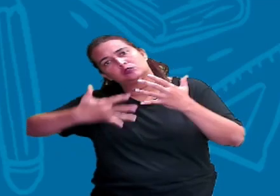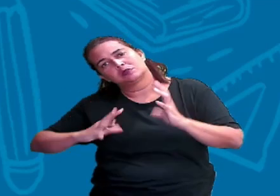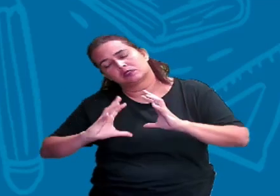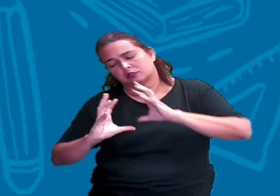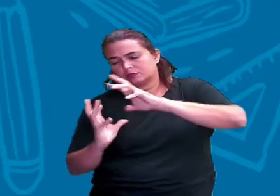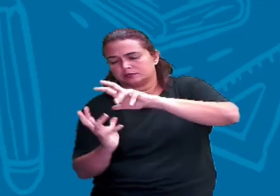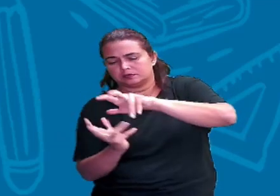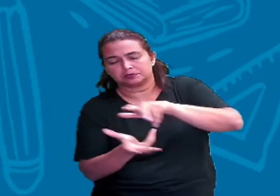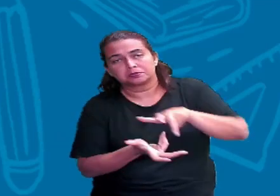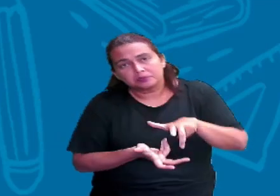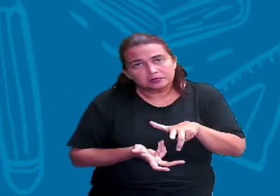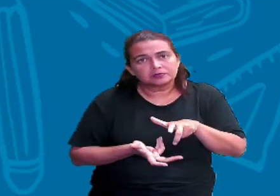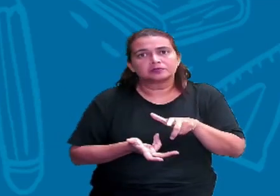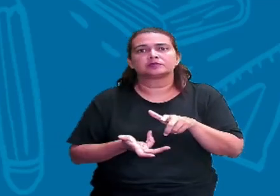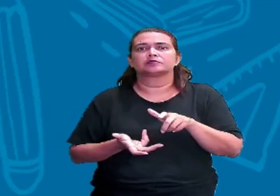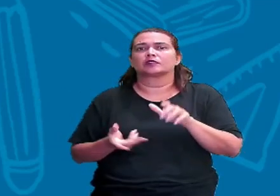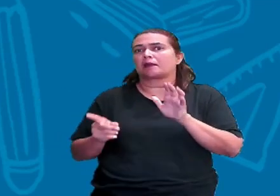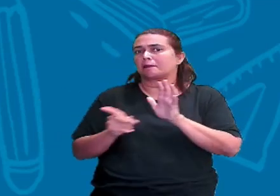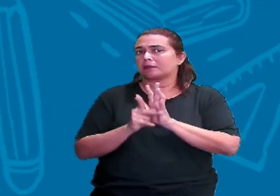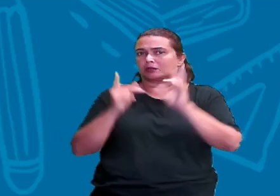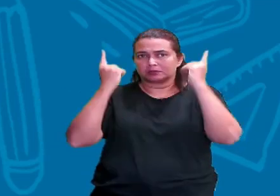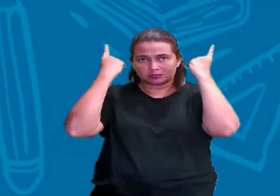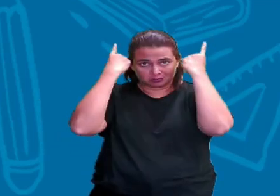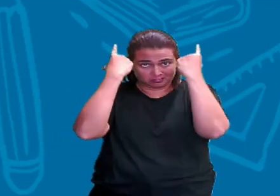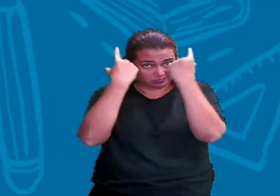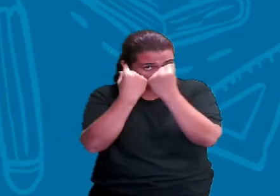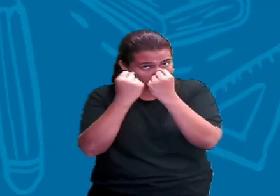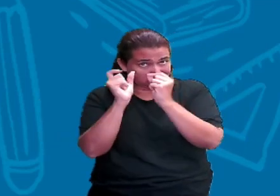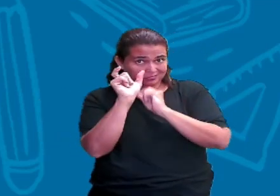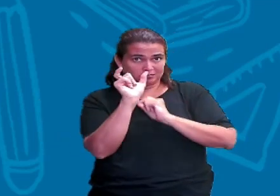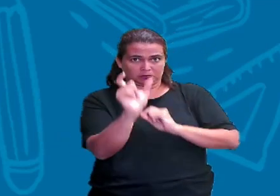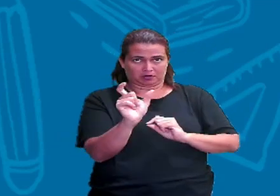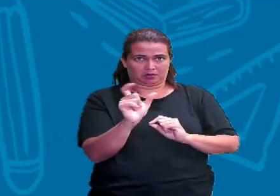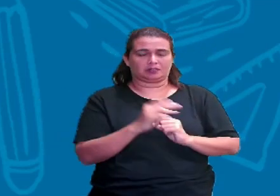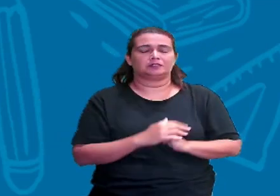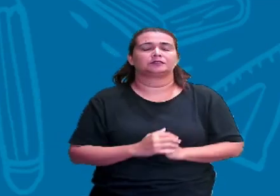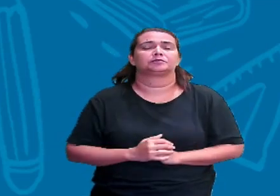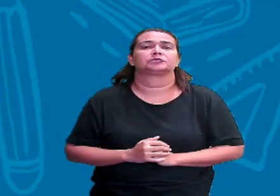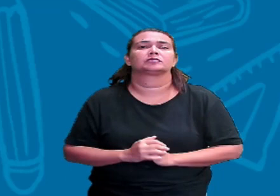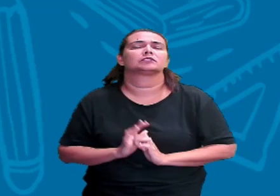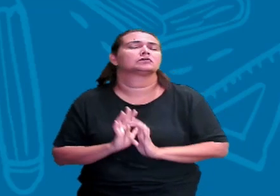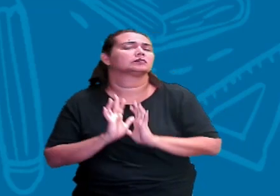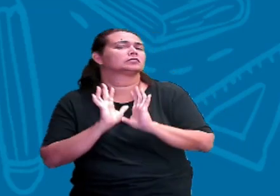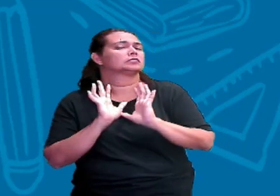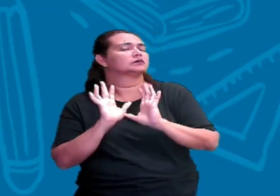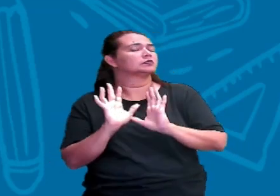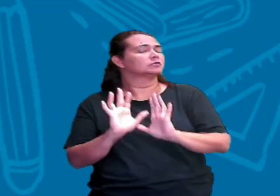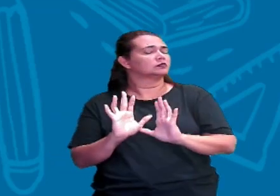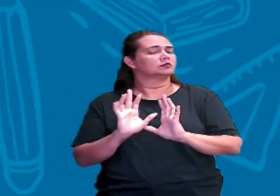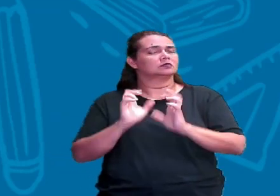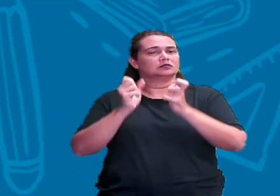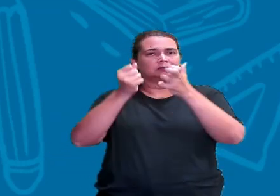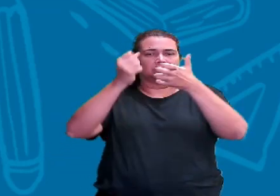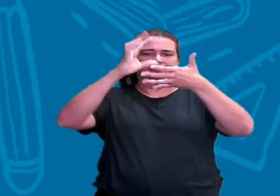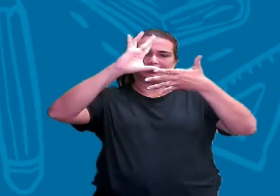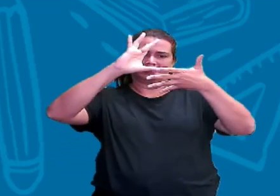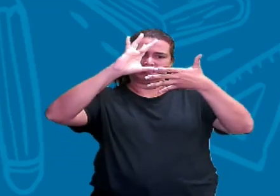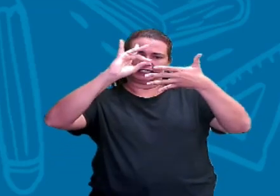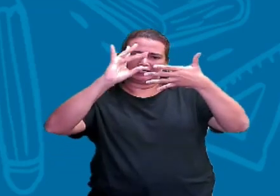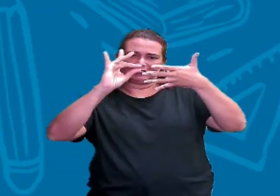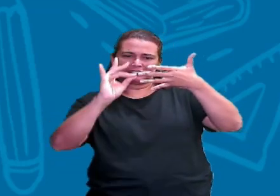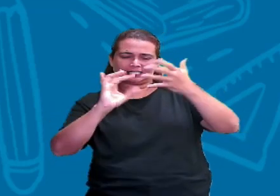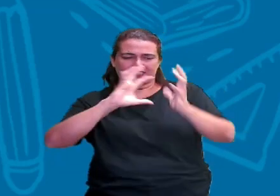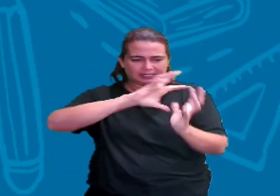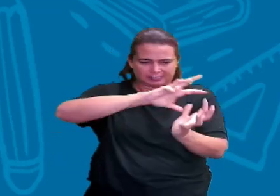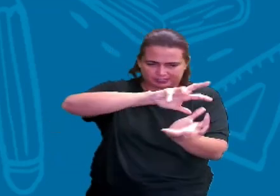a geografia não é apenas a descrição da Terra, certo? Essa é a palavrinha levada ao pé da letra. A geografia